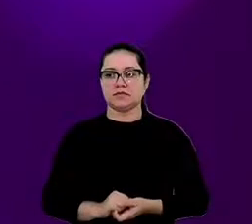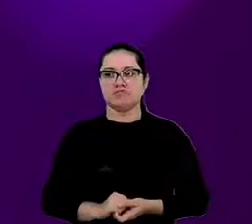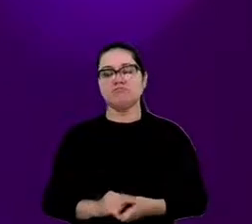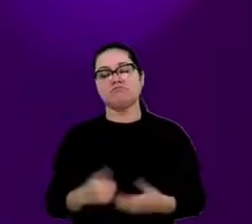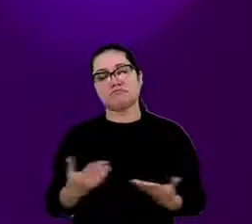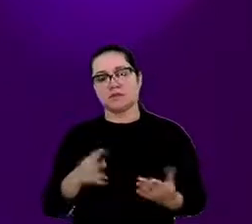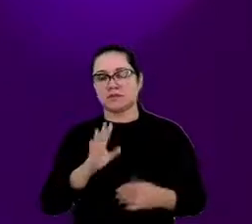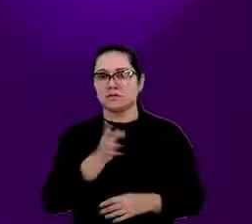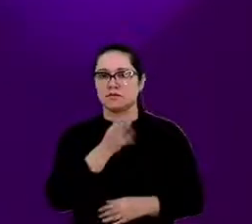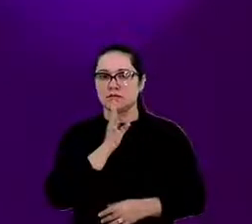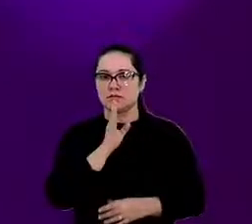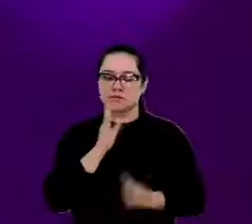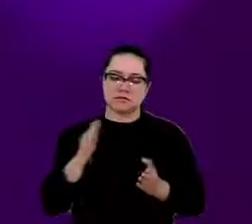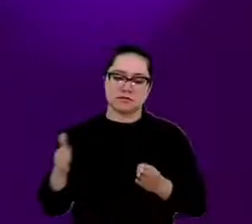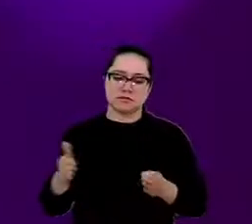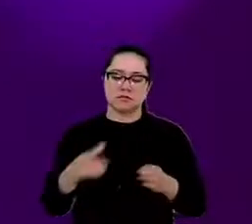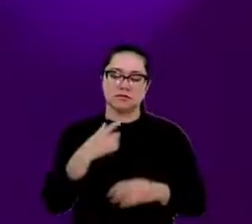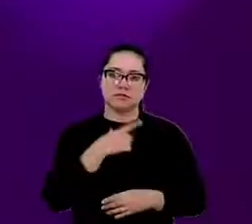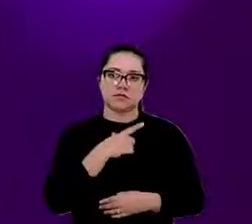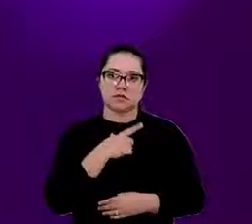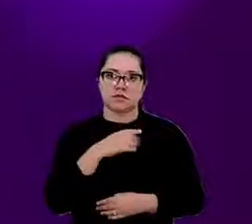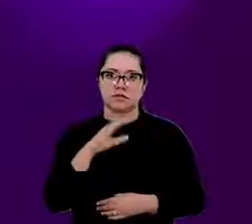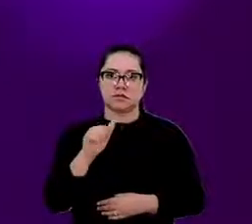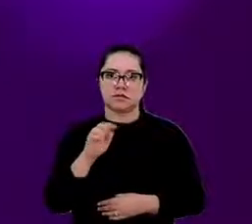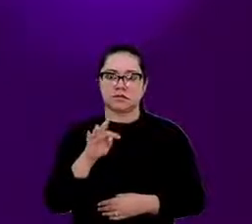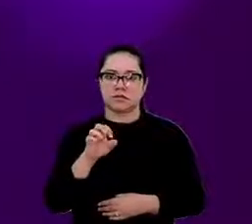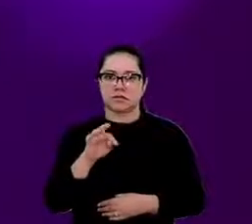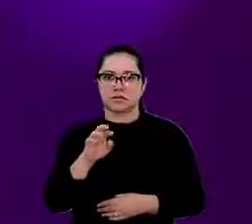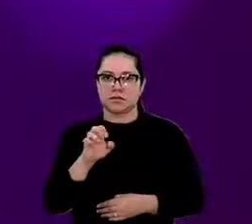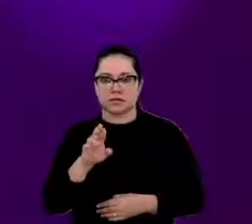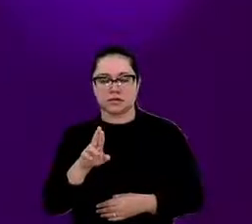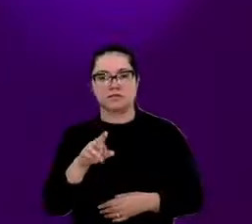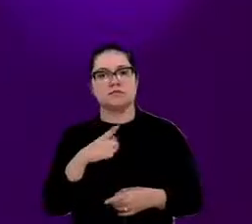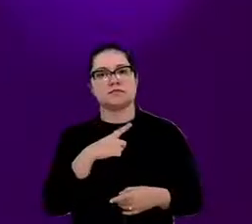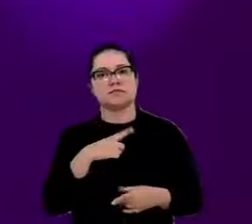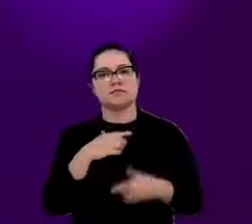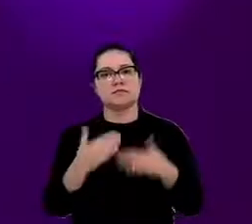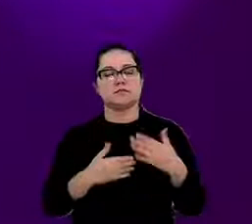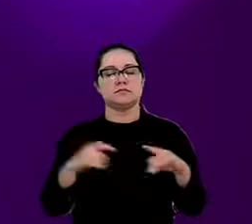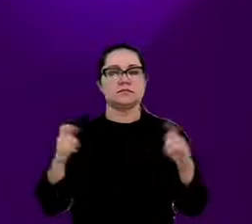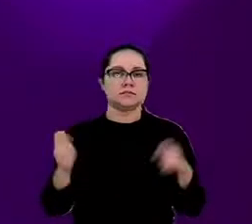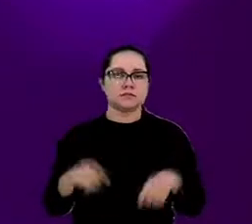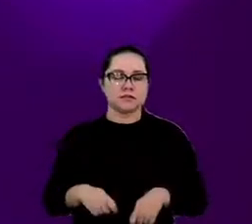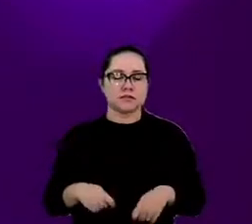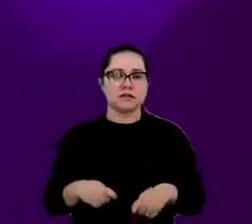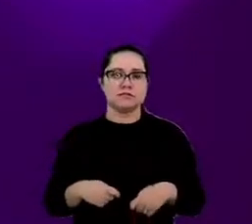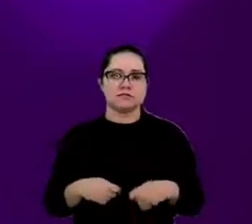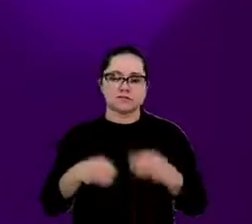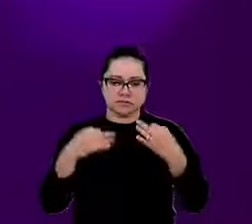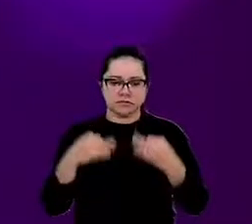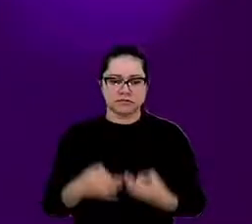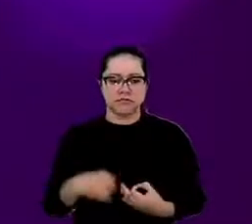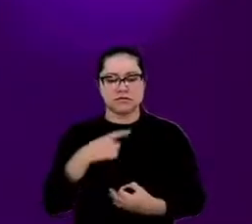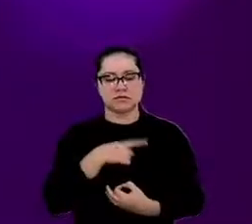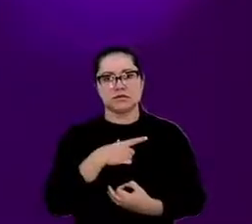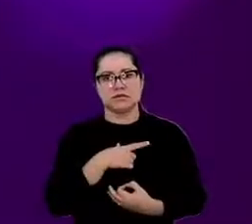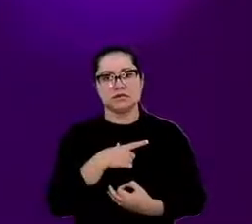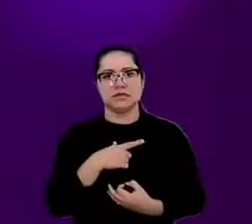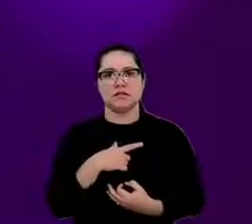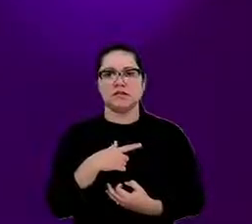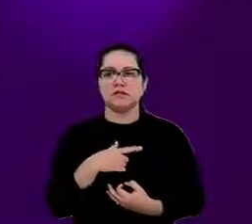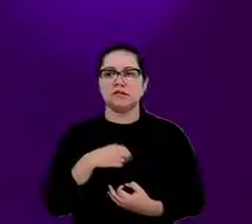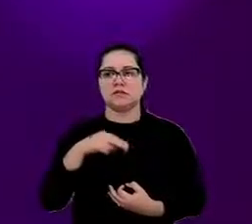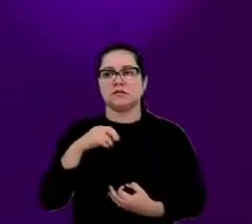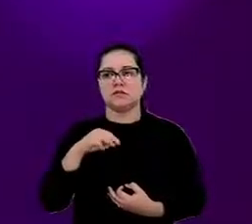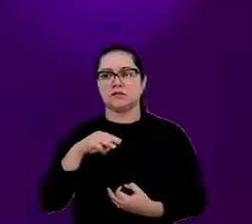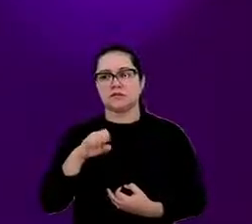o calibre dos catéteres que nós fazemos esse procedimento, nós podemos ter medidas muito precisas do diâmetro luminal e